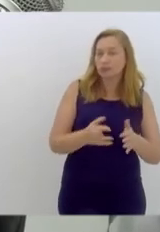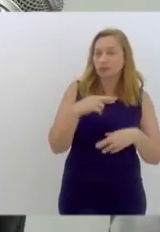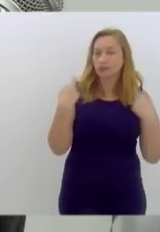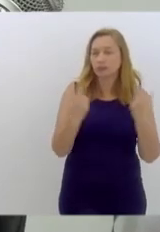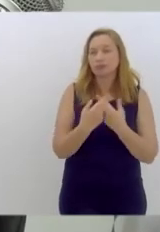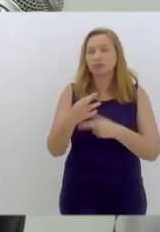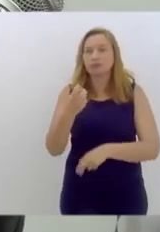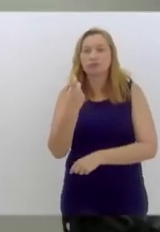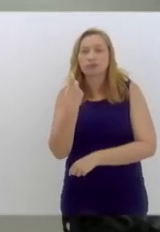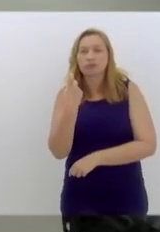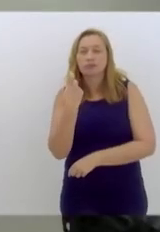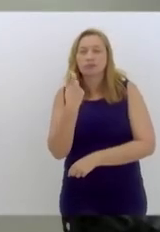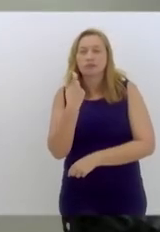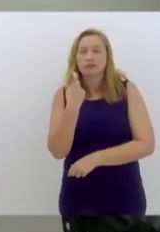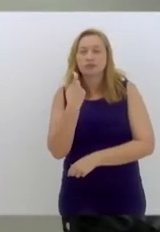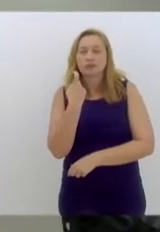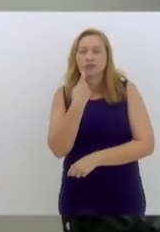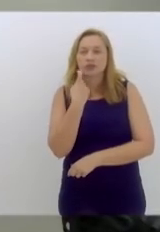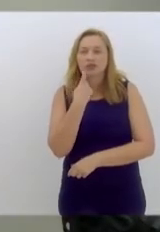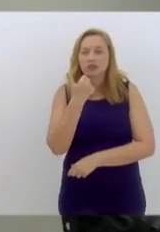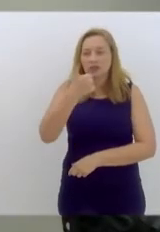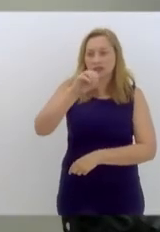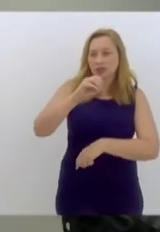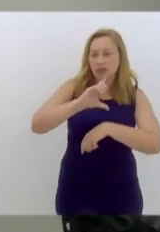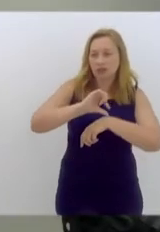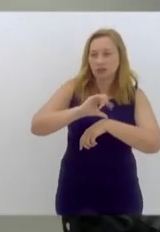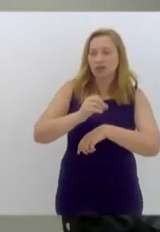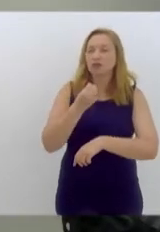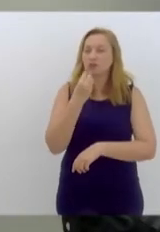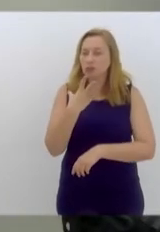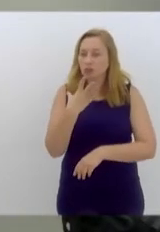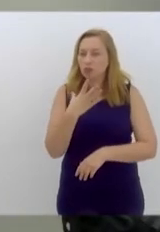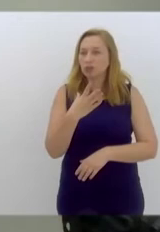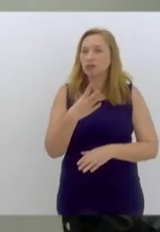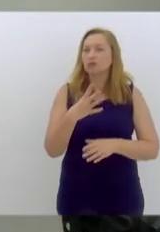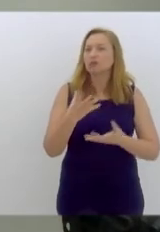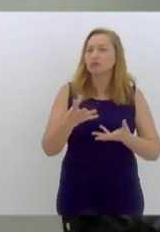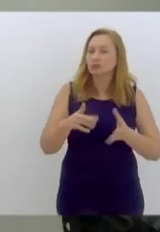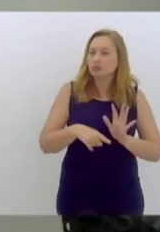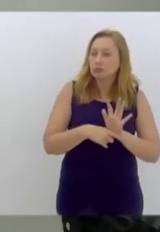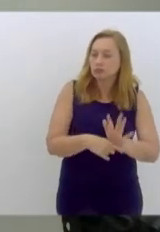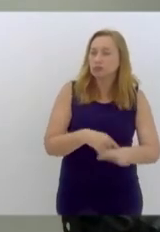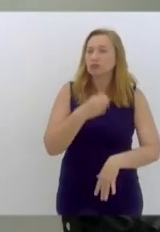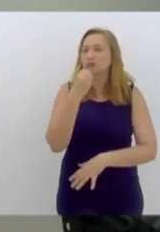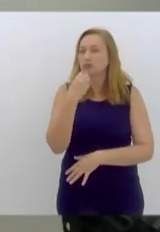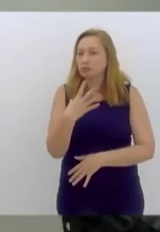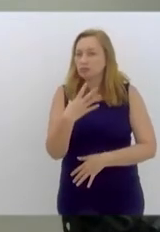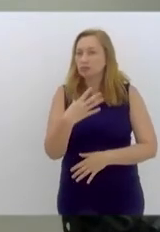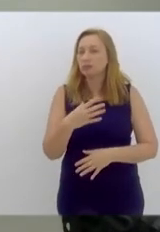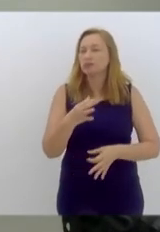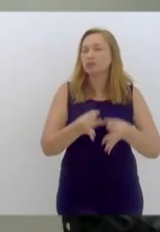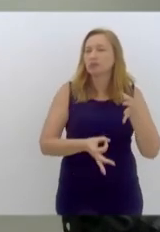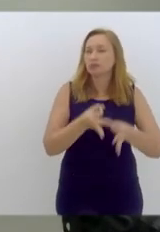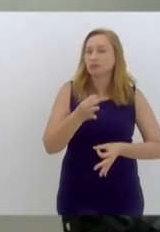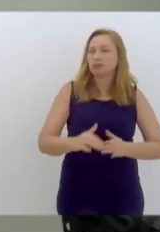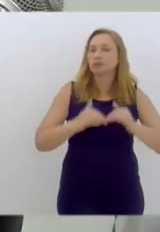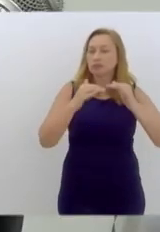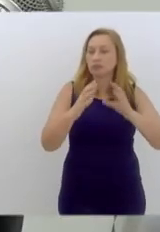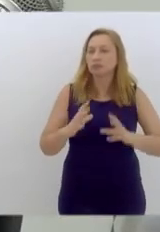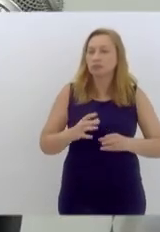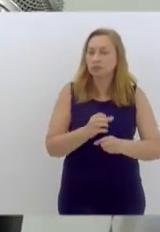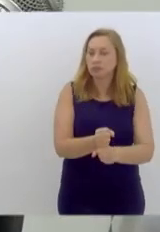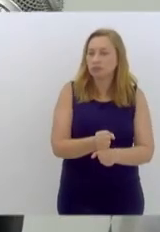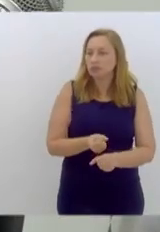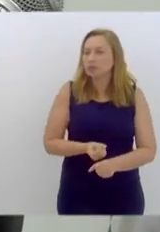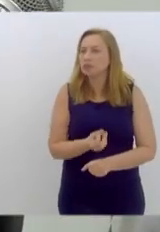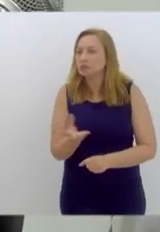10 horas, seria importante, porque é uma contribuição concreta, numérica, que o tribunal faz na questão